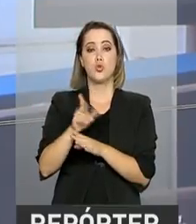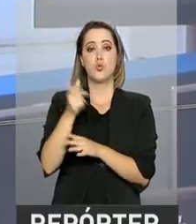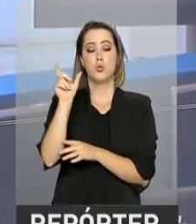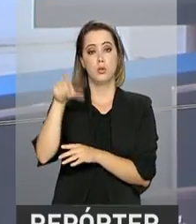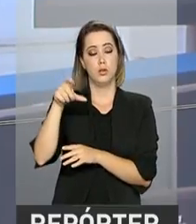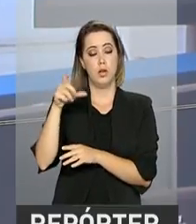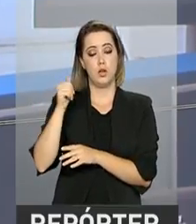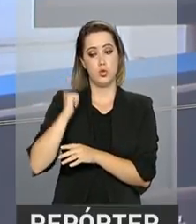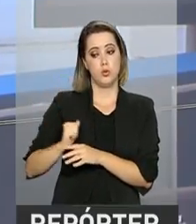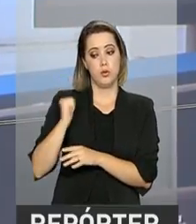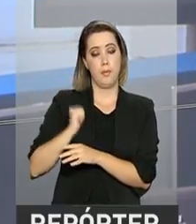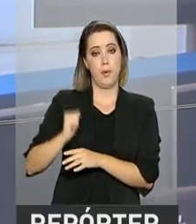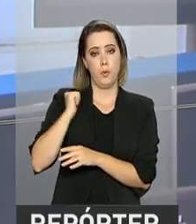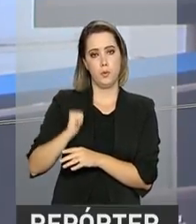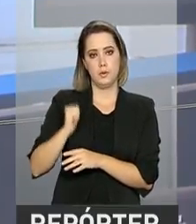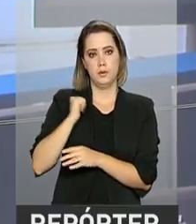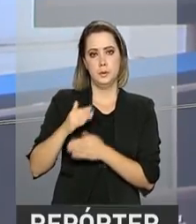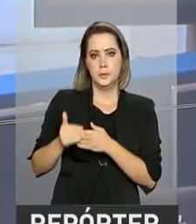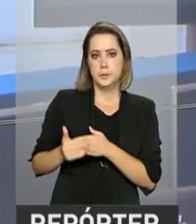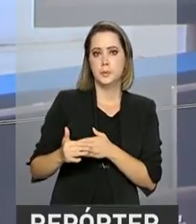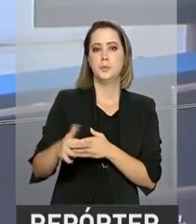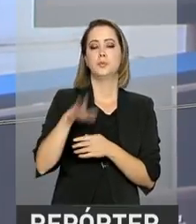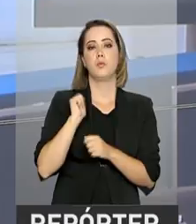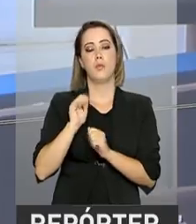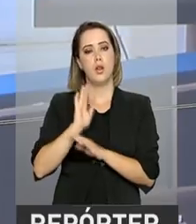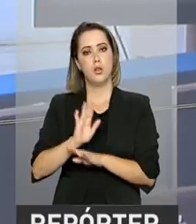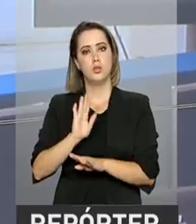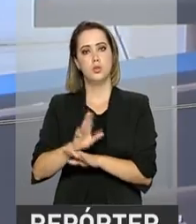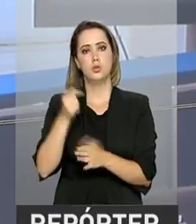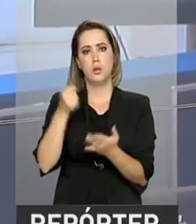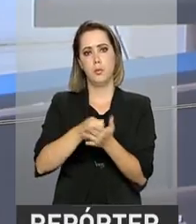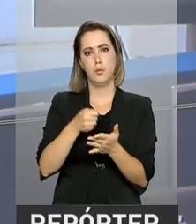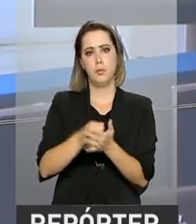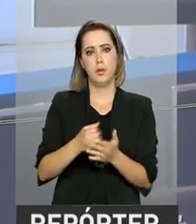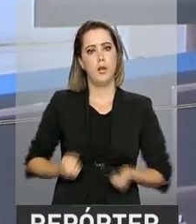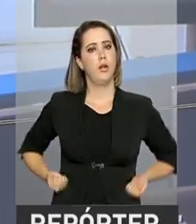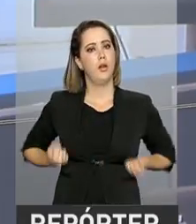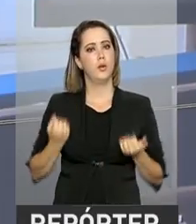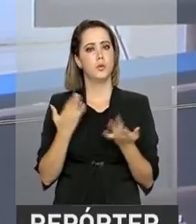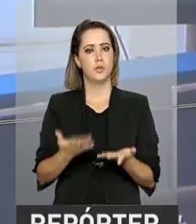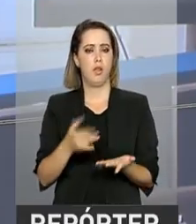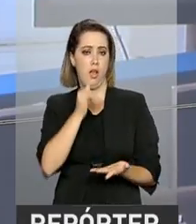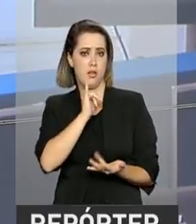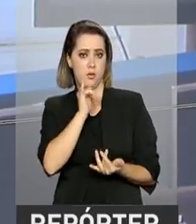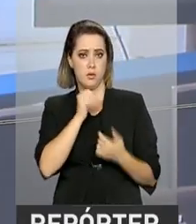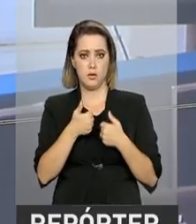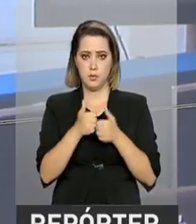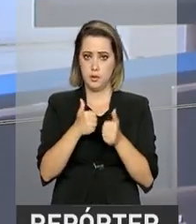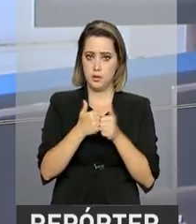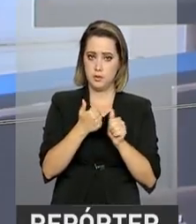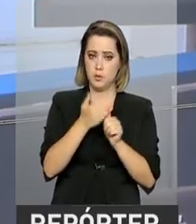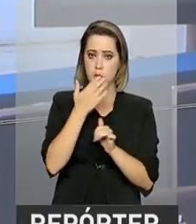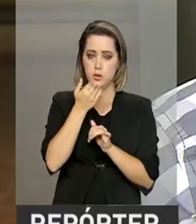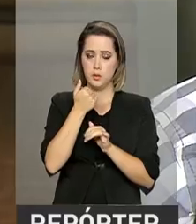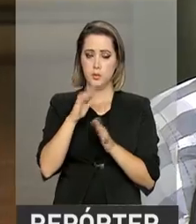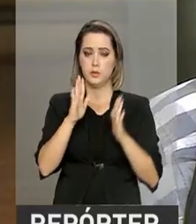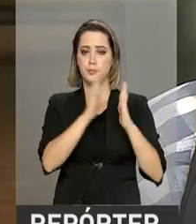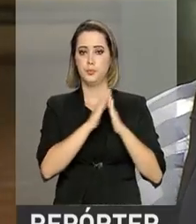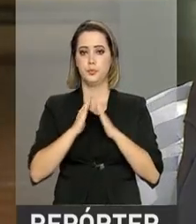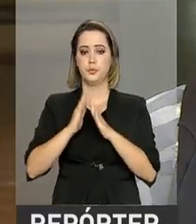social serve para para custear os gastos durante os cursos de graduação como transporte alimentação e